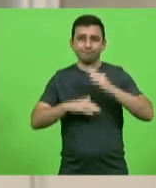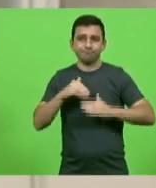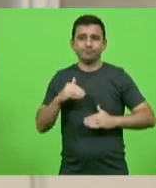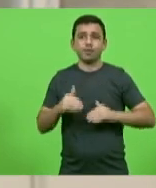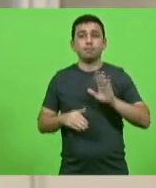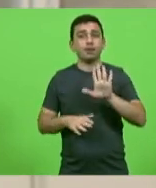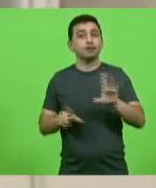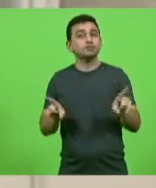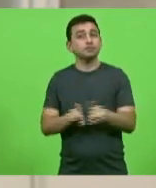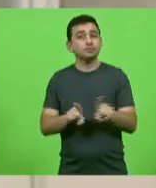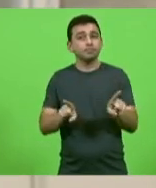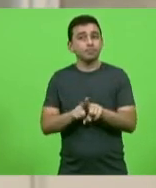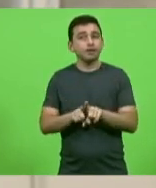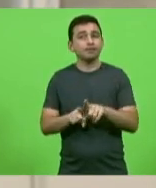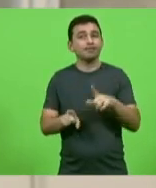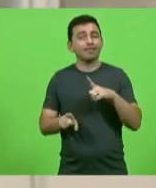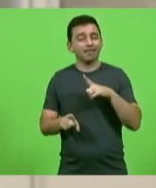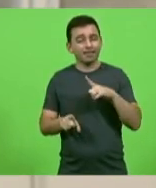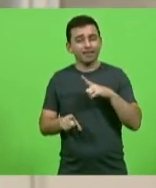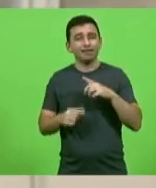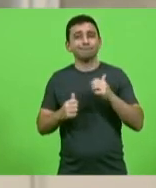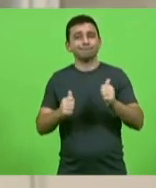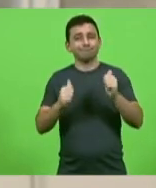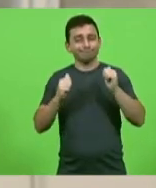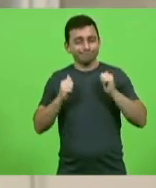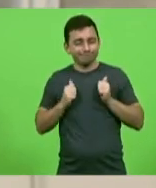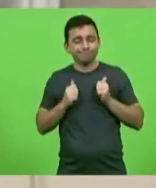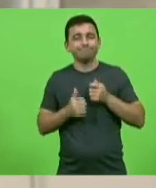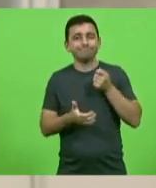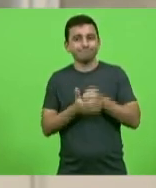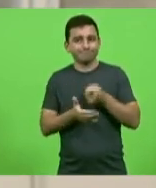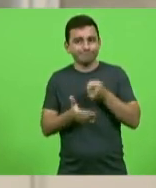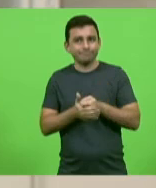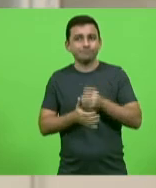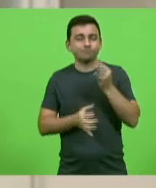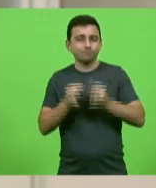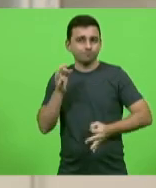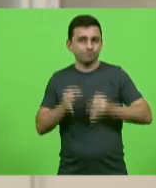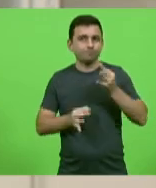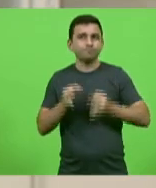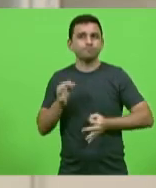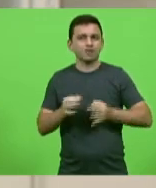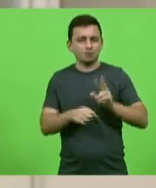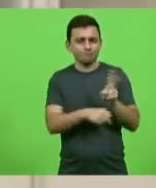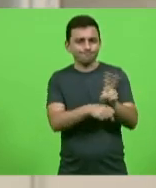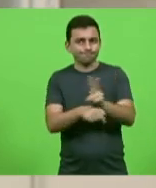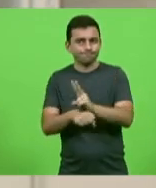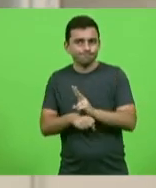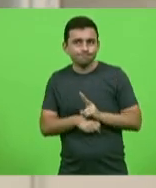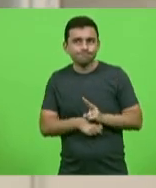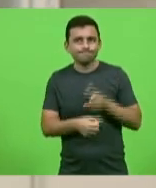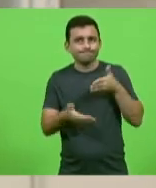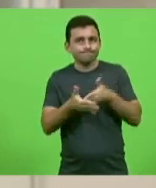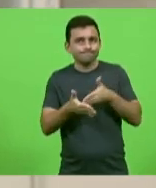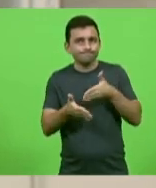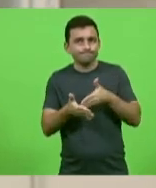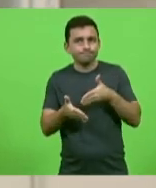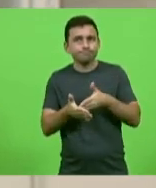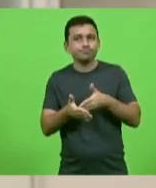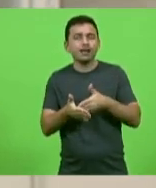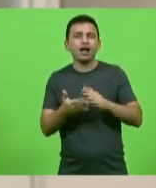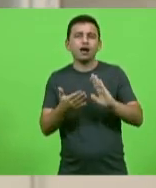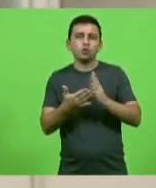também de suas omissões no dever jurídico de fiscalizar e impedir o